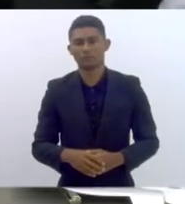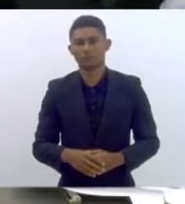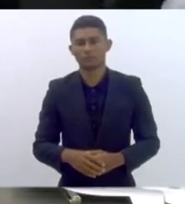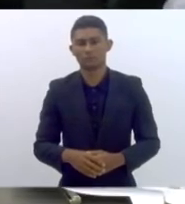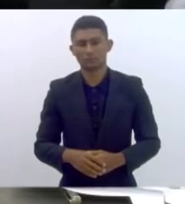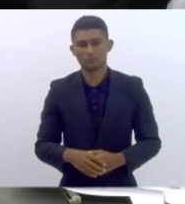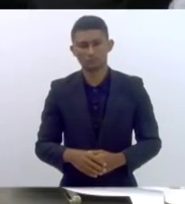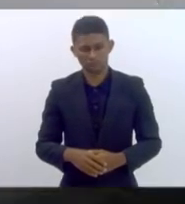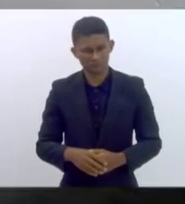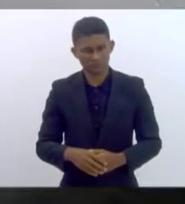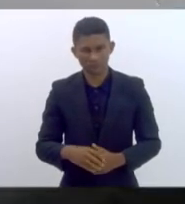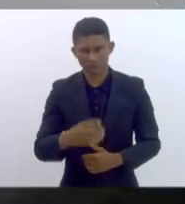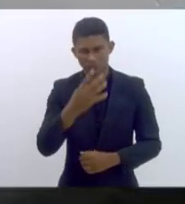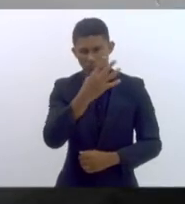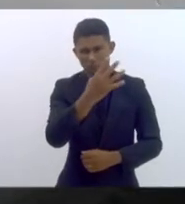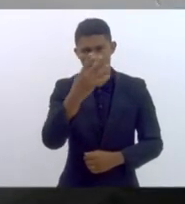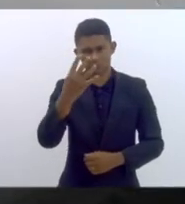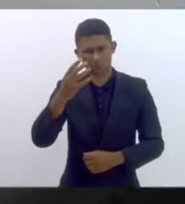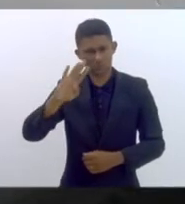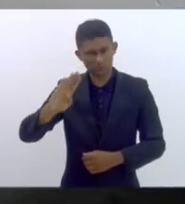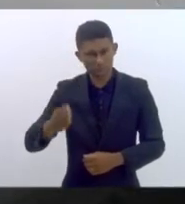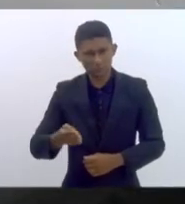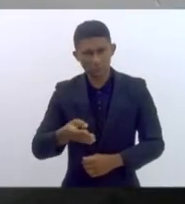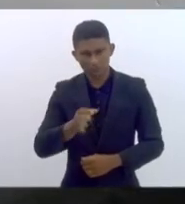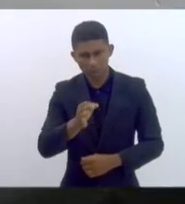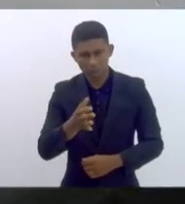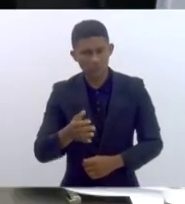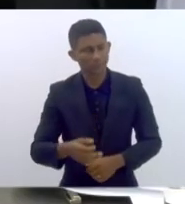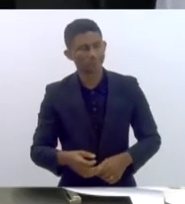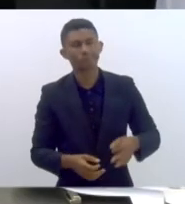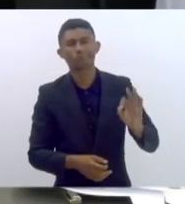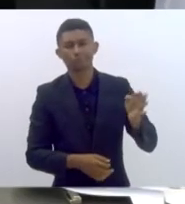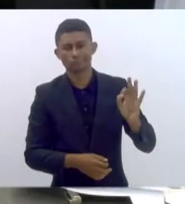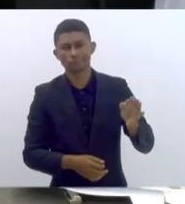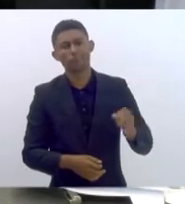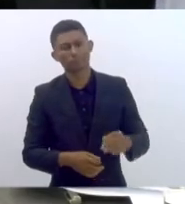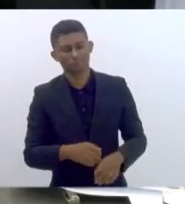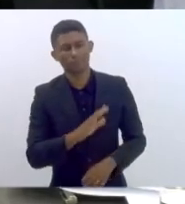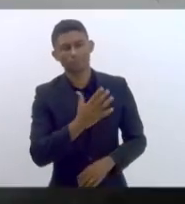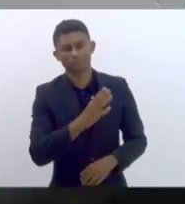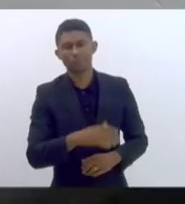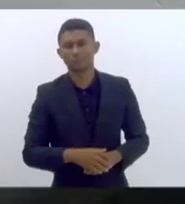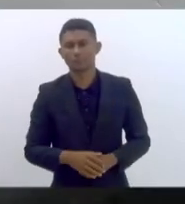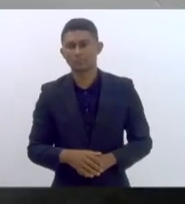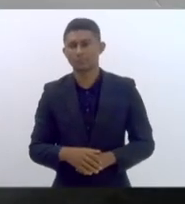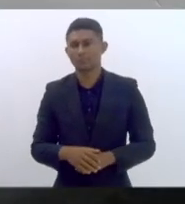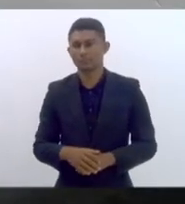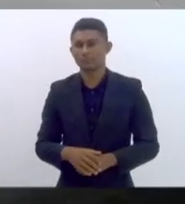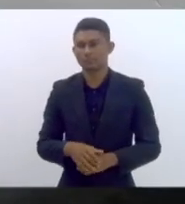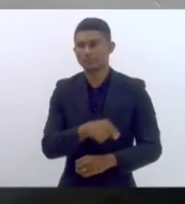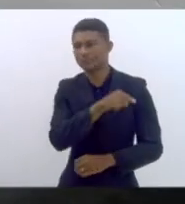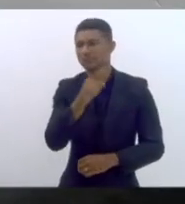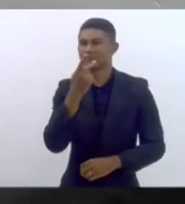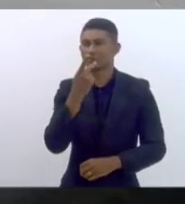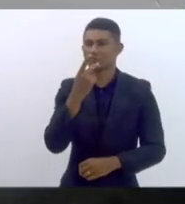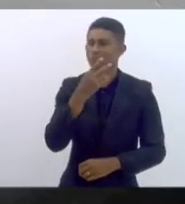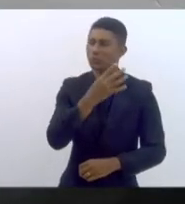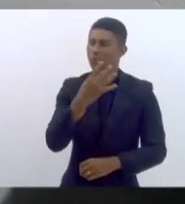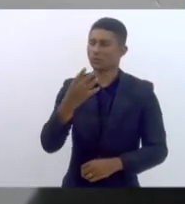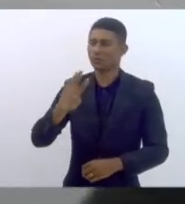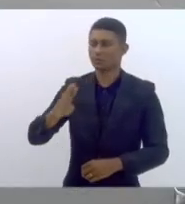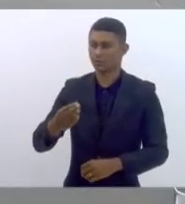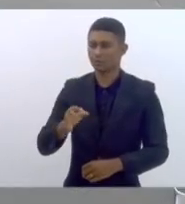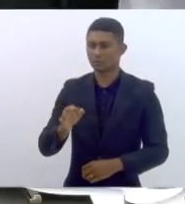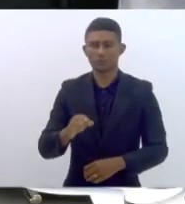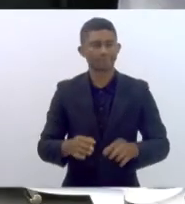Né? É aqueles 44 aproximados? São os 40, por volta de 40 alguma coisa bilhões. É, era aqueles que ele falava que era 44. Volta